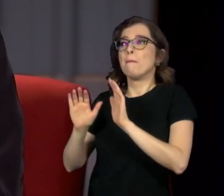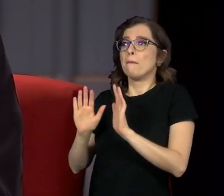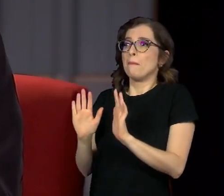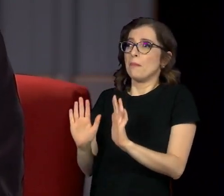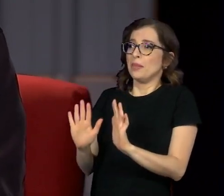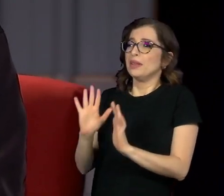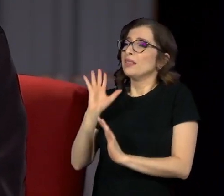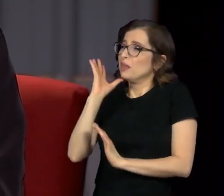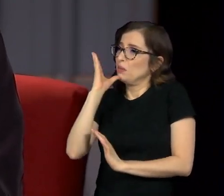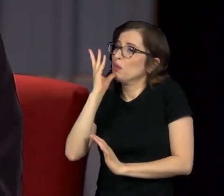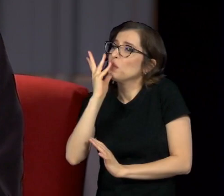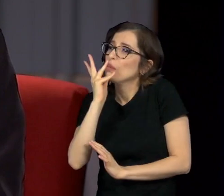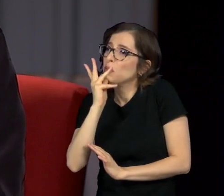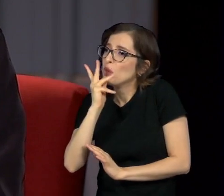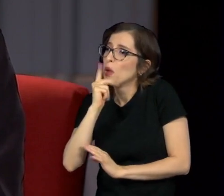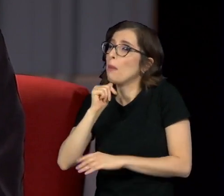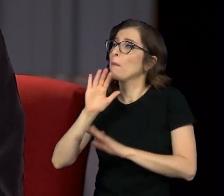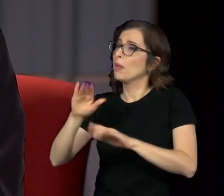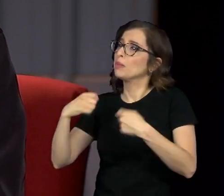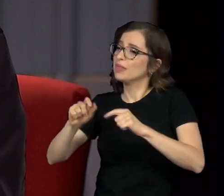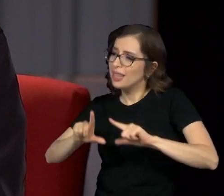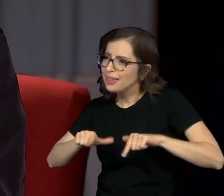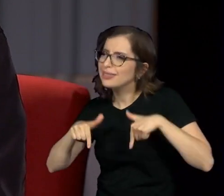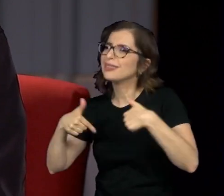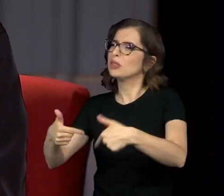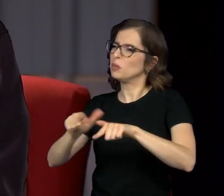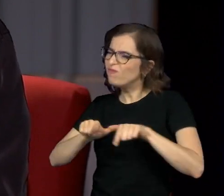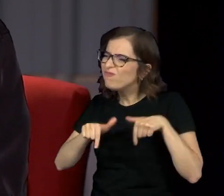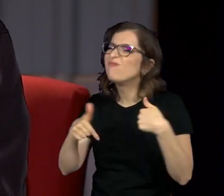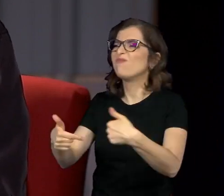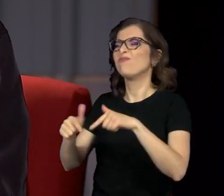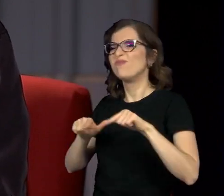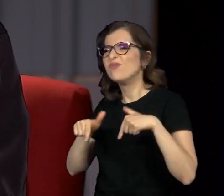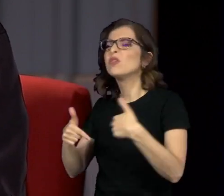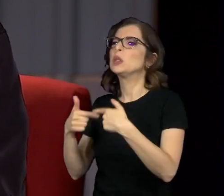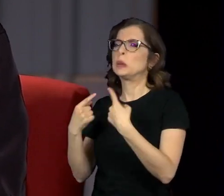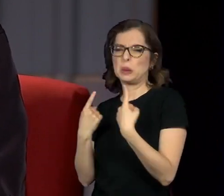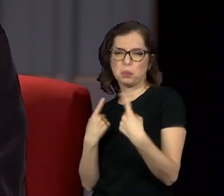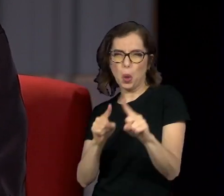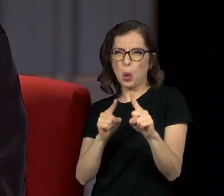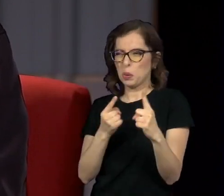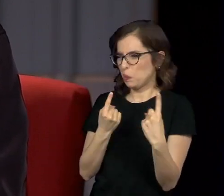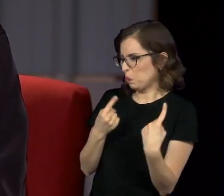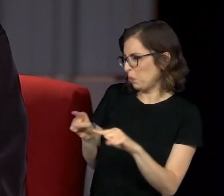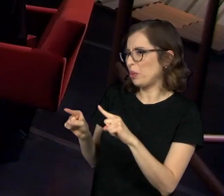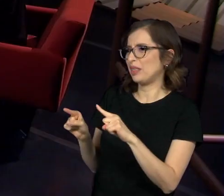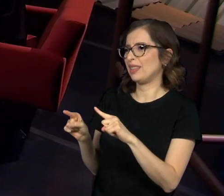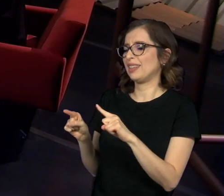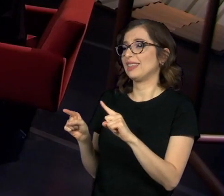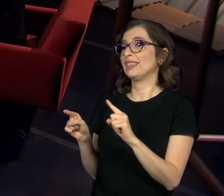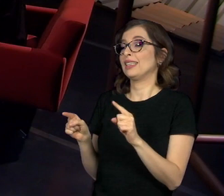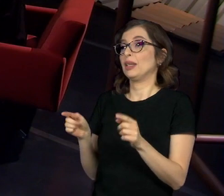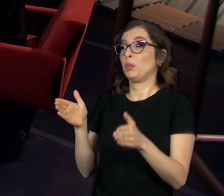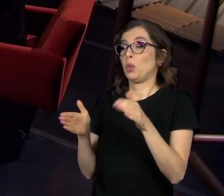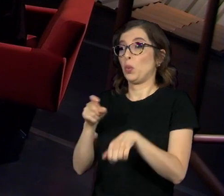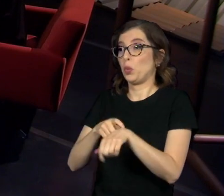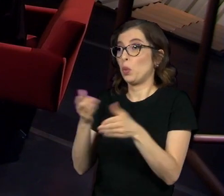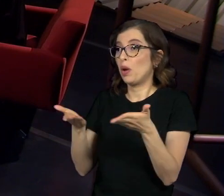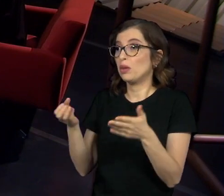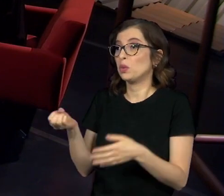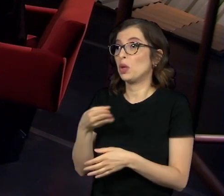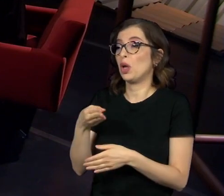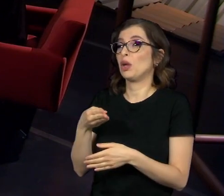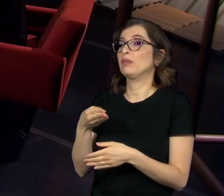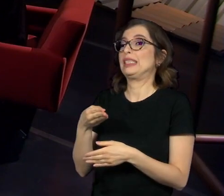reações pesadas, reações contrárias. Mas este momento é um momento novo, um momento forte. A gente tem que